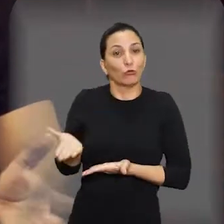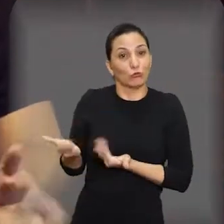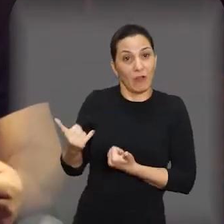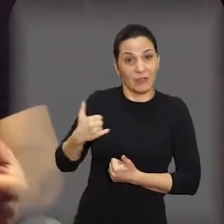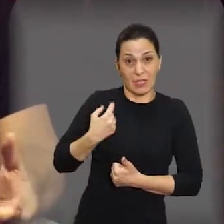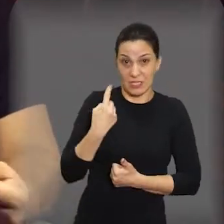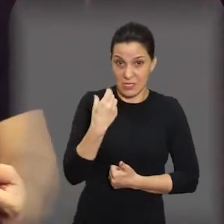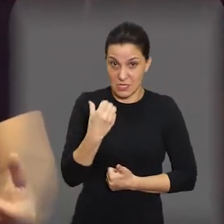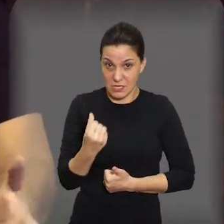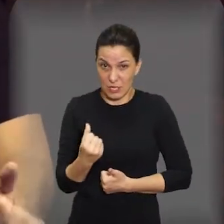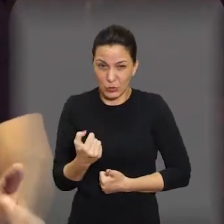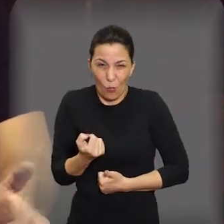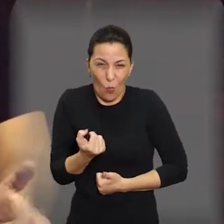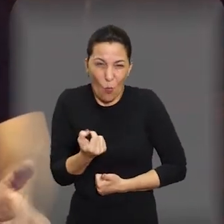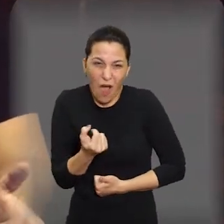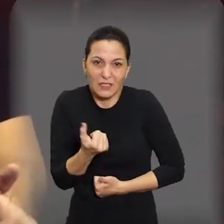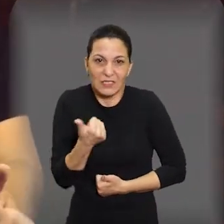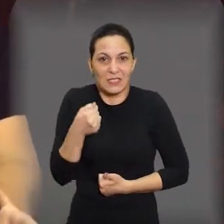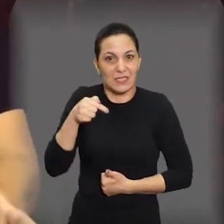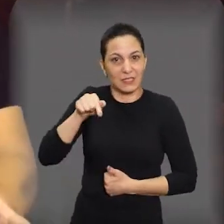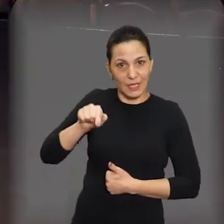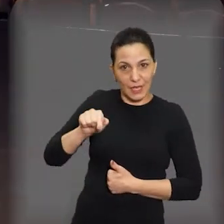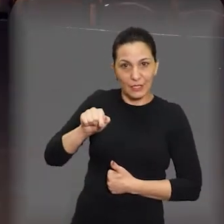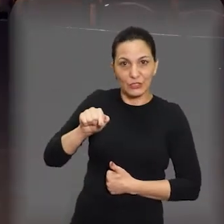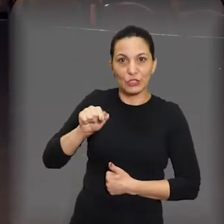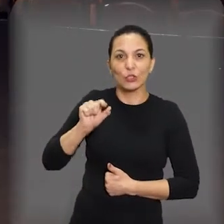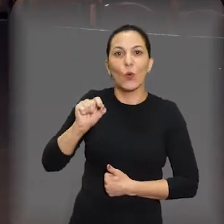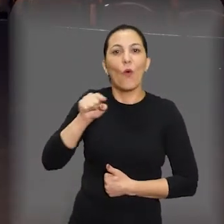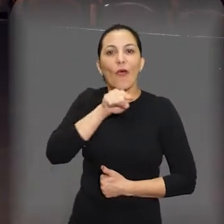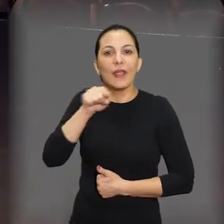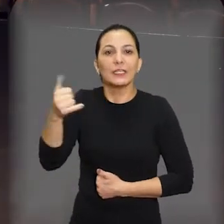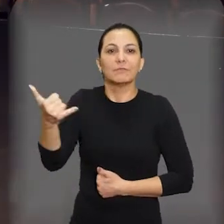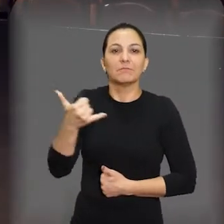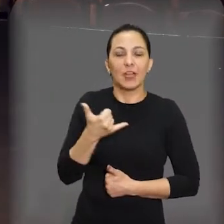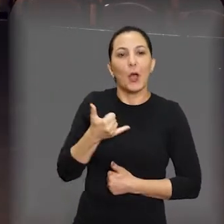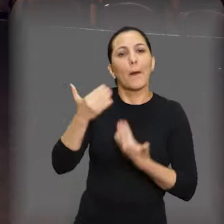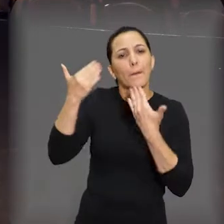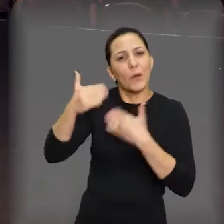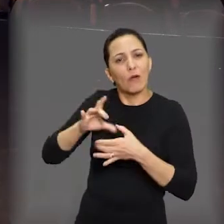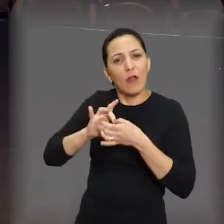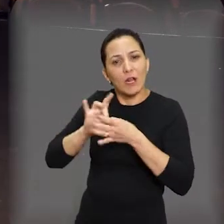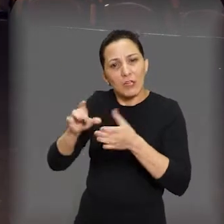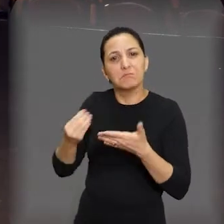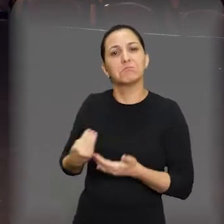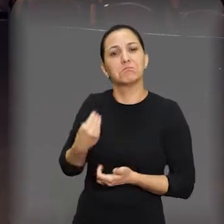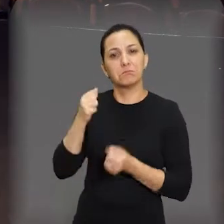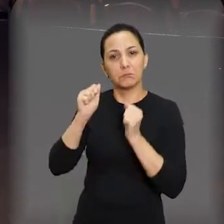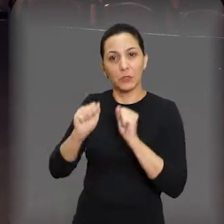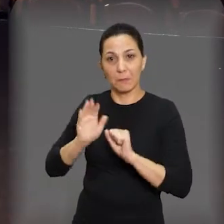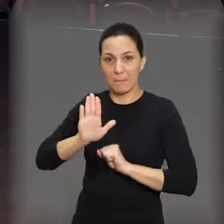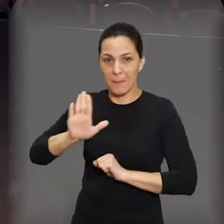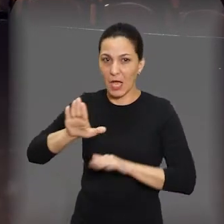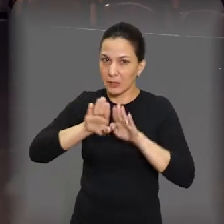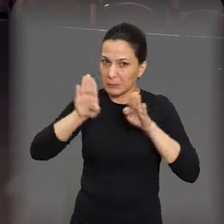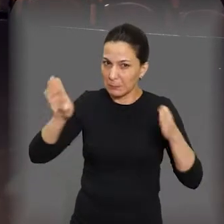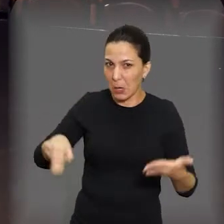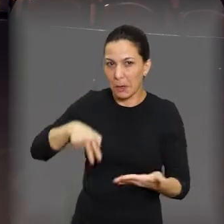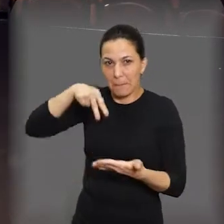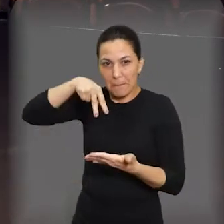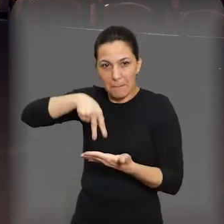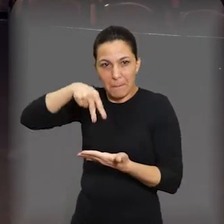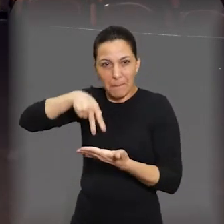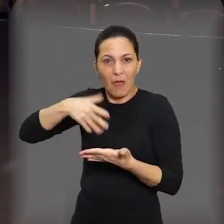da banca para poder tirar o DRT, eu cheguei lá muito novo, 16 para 17 anos, eles falaram,